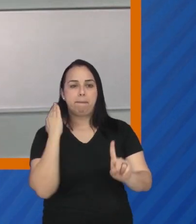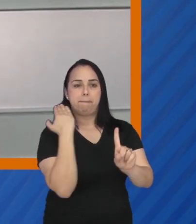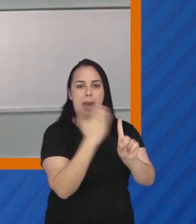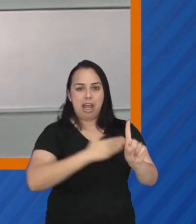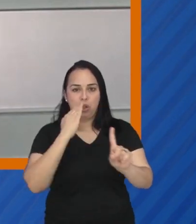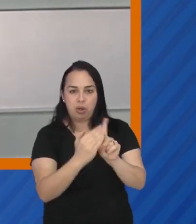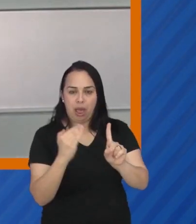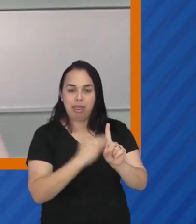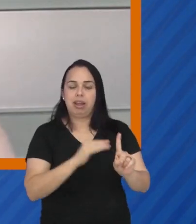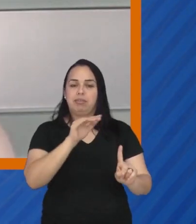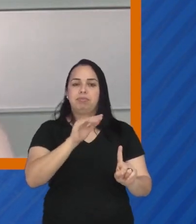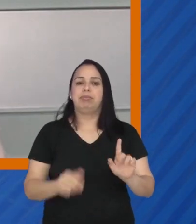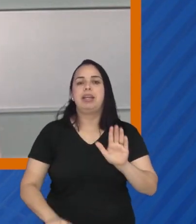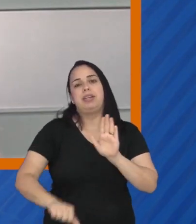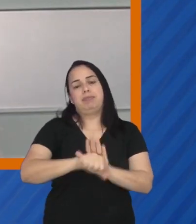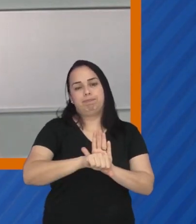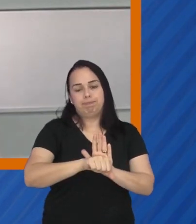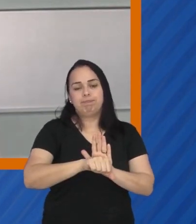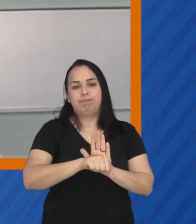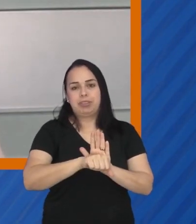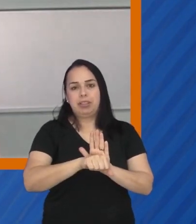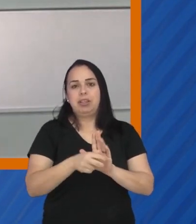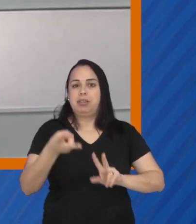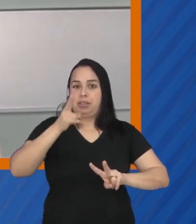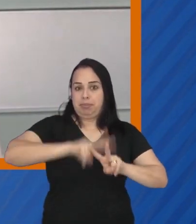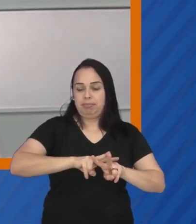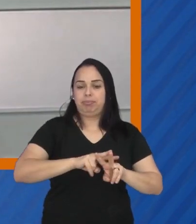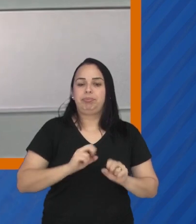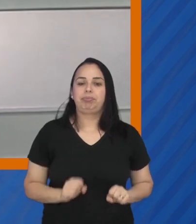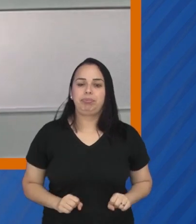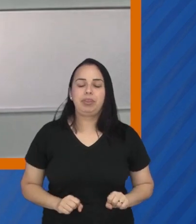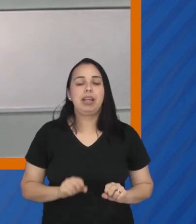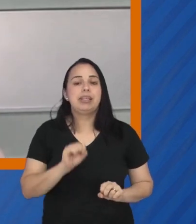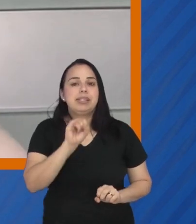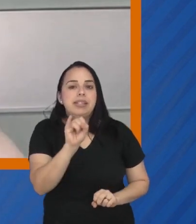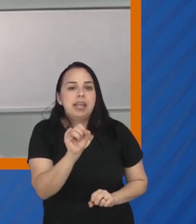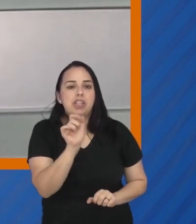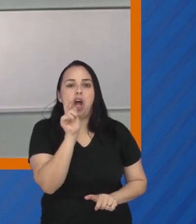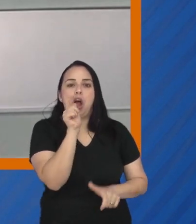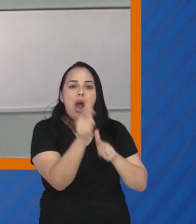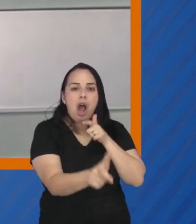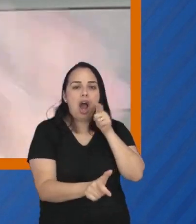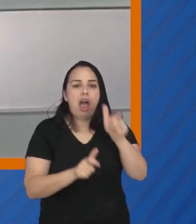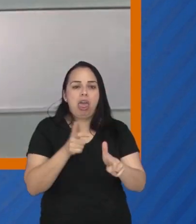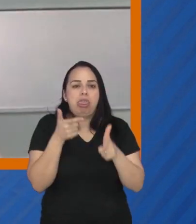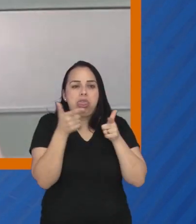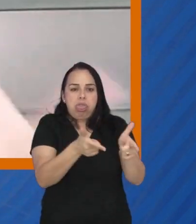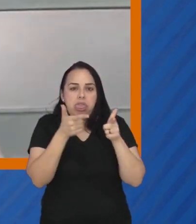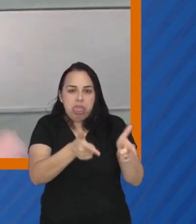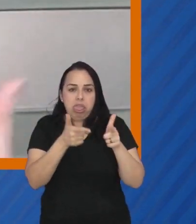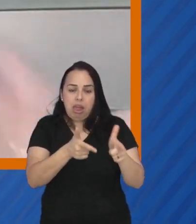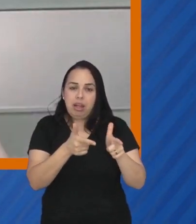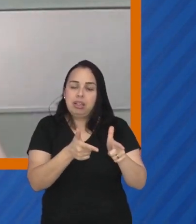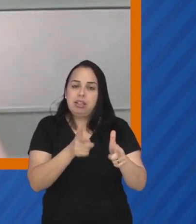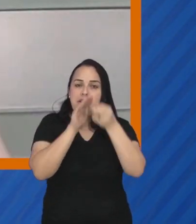ainda mais a entrar em atitude de oração, de alguns esforços com relação à caridade. O tema